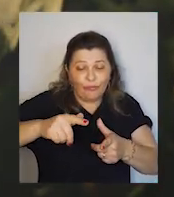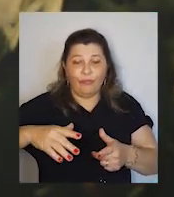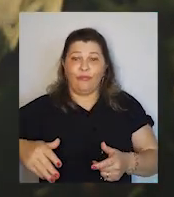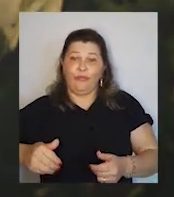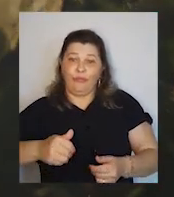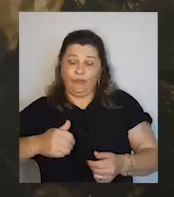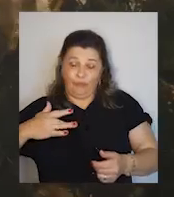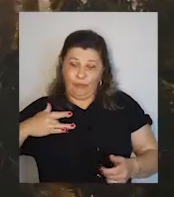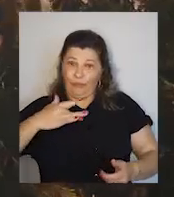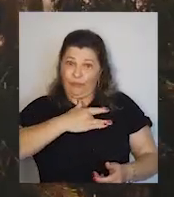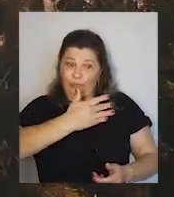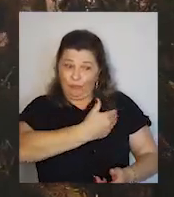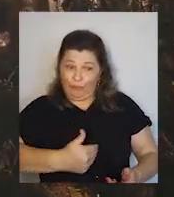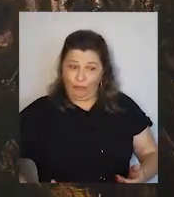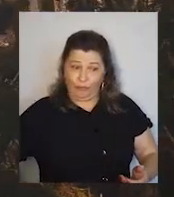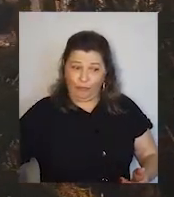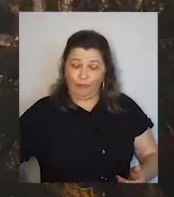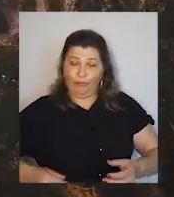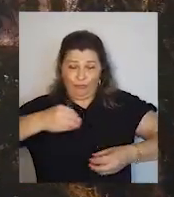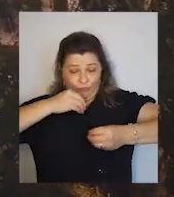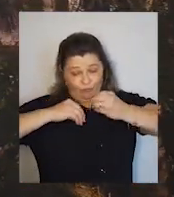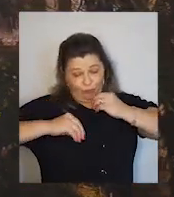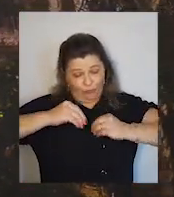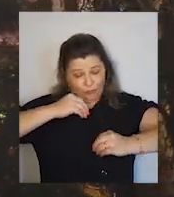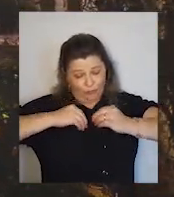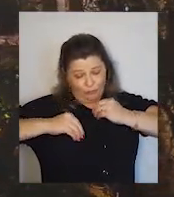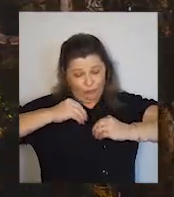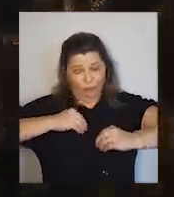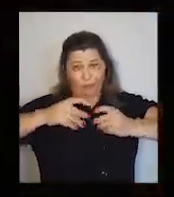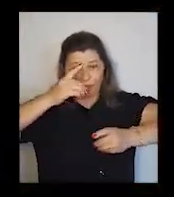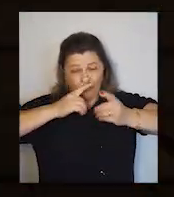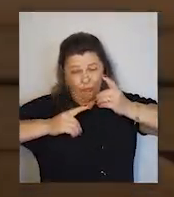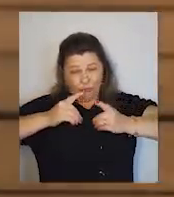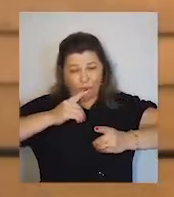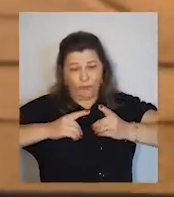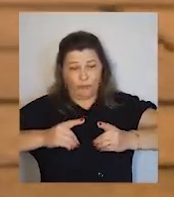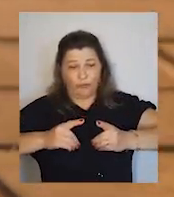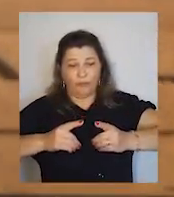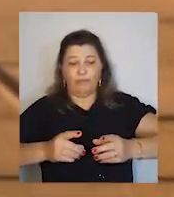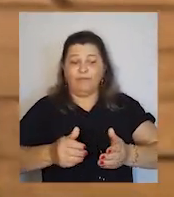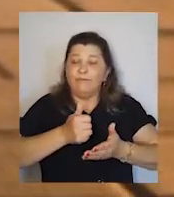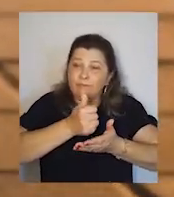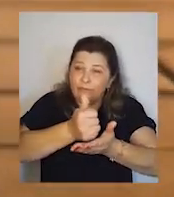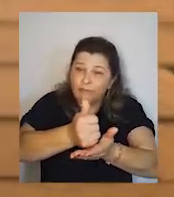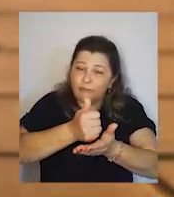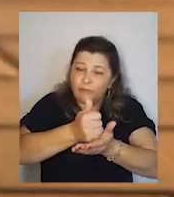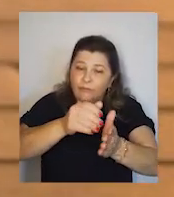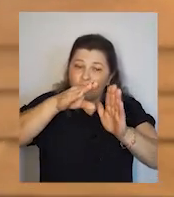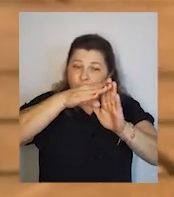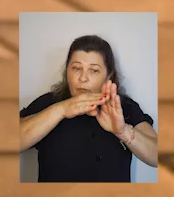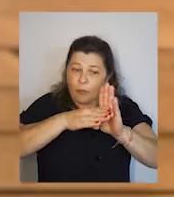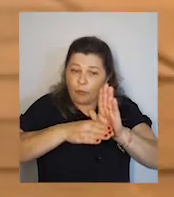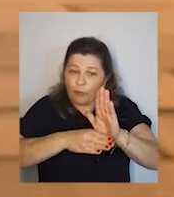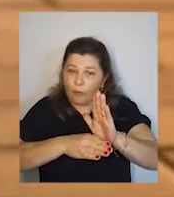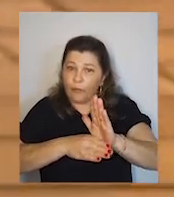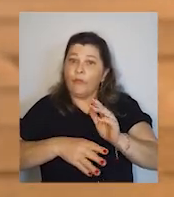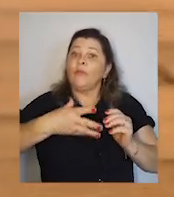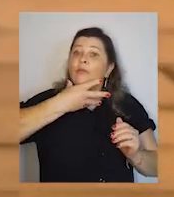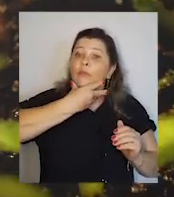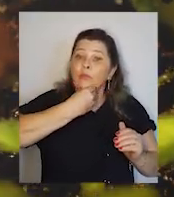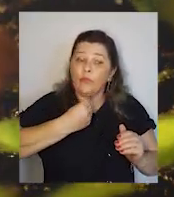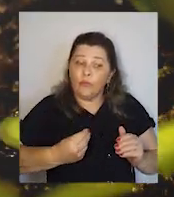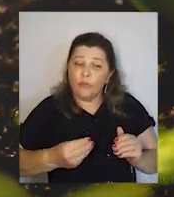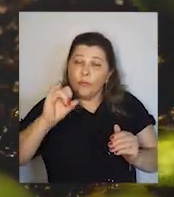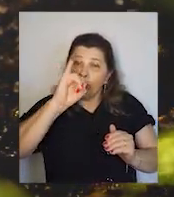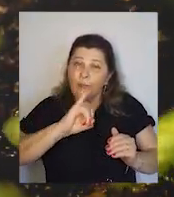pública, está diretamente vinculado à depressão e ansiedade. Implementar e fortalecer programas voltados aos homens